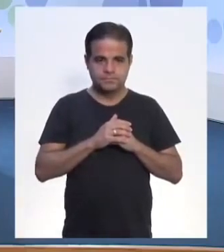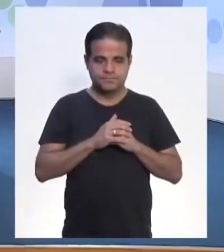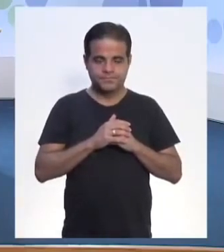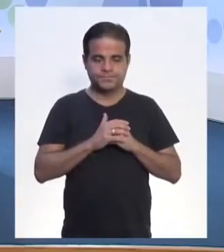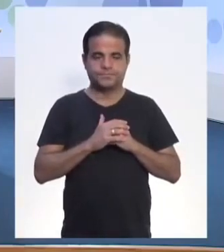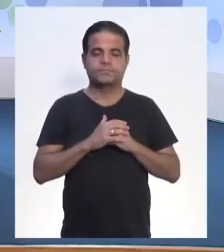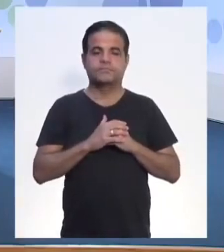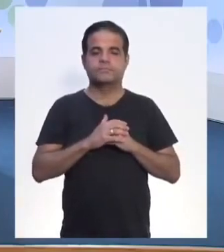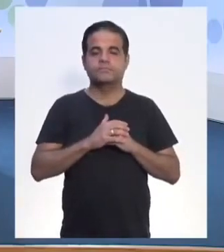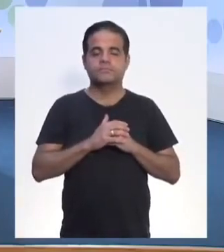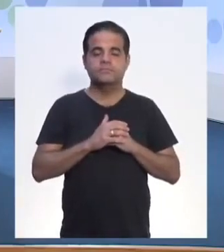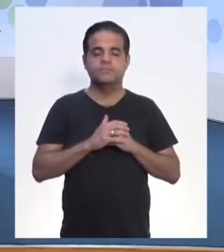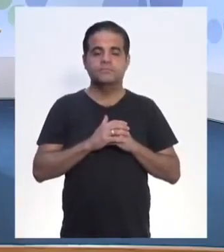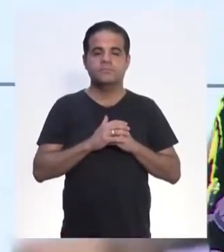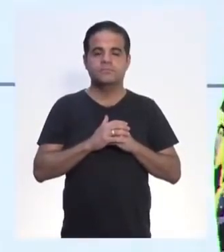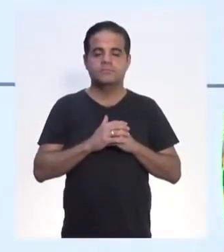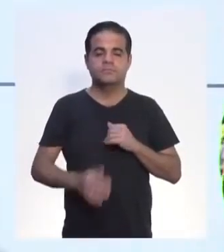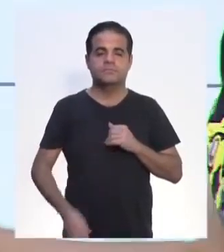vezes. Isso.